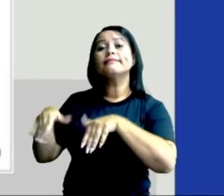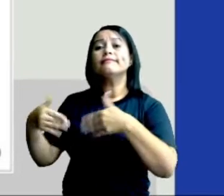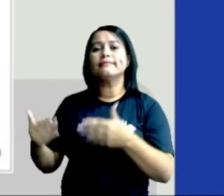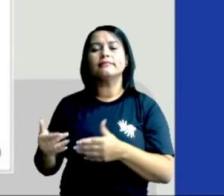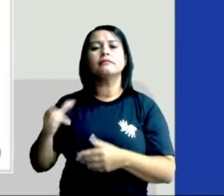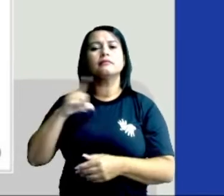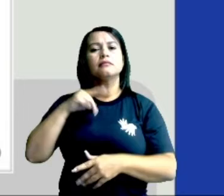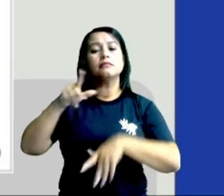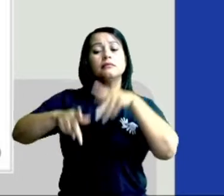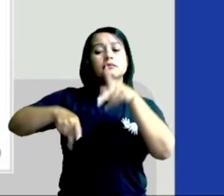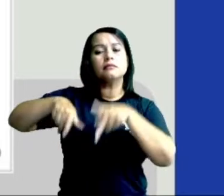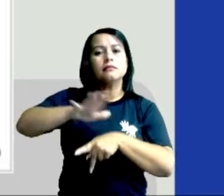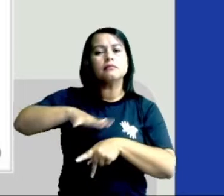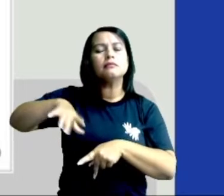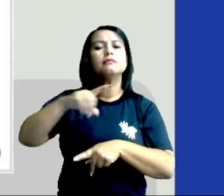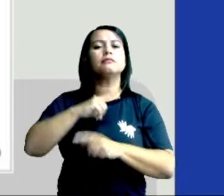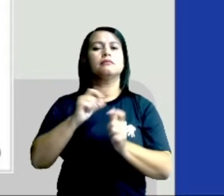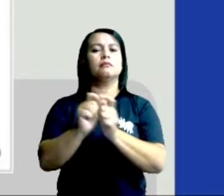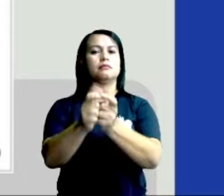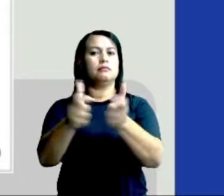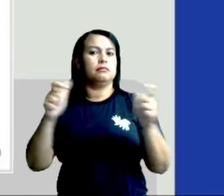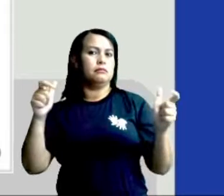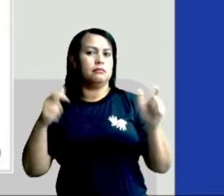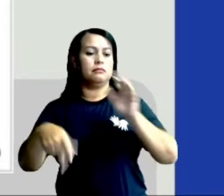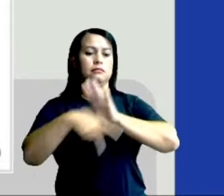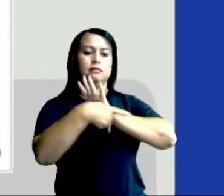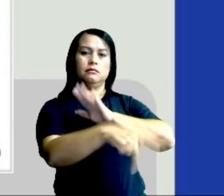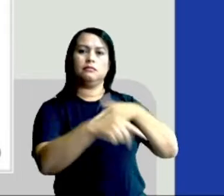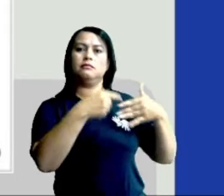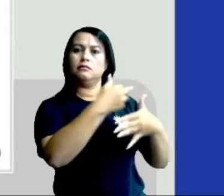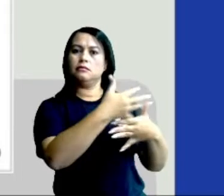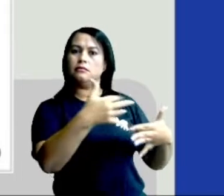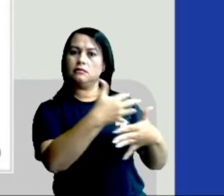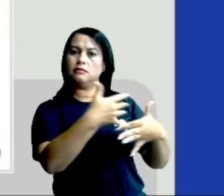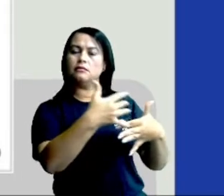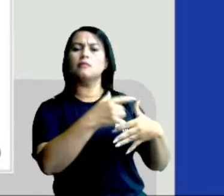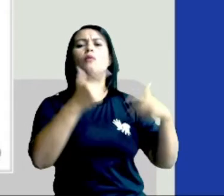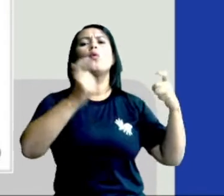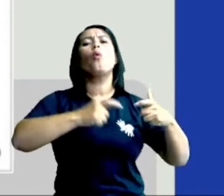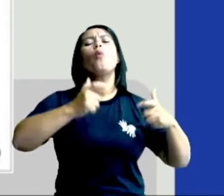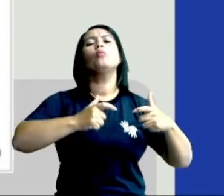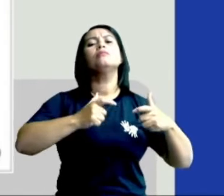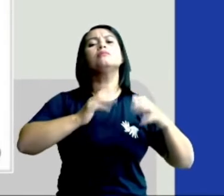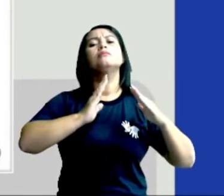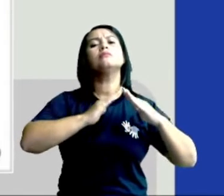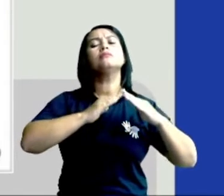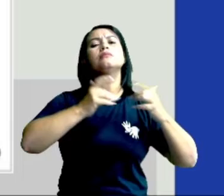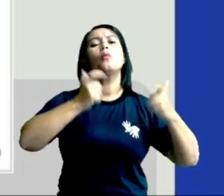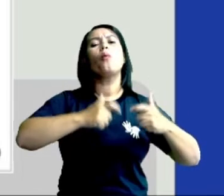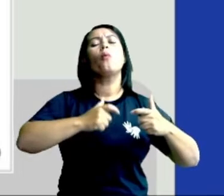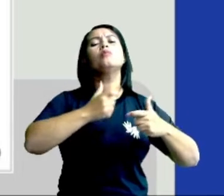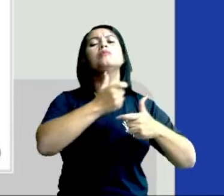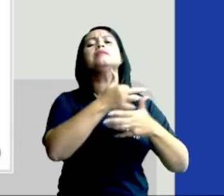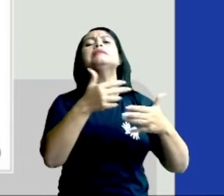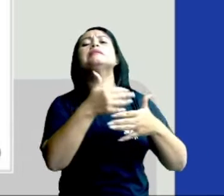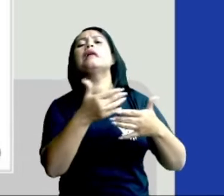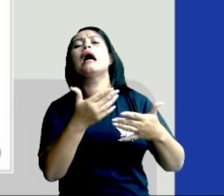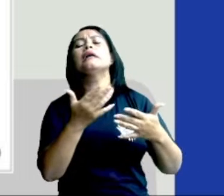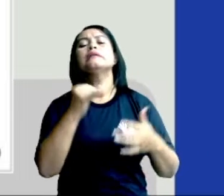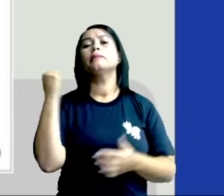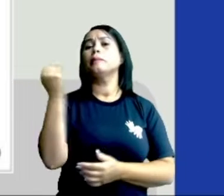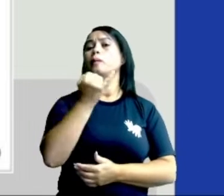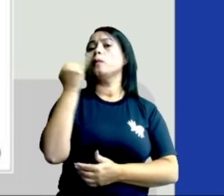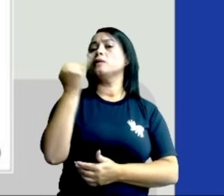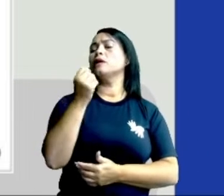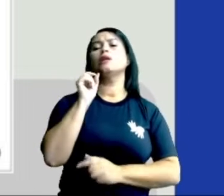aí essa população que é maior nas cidades, né, onde é que elas estão? Né? Que cidades são